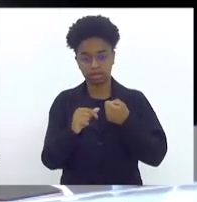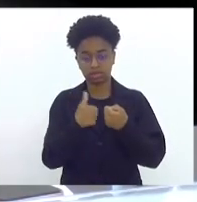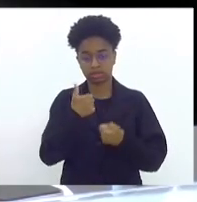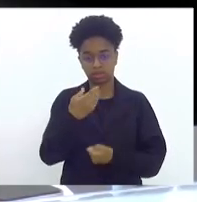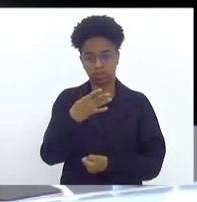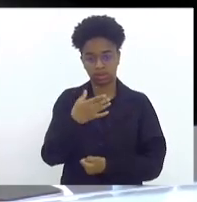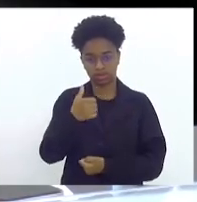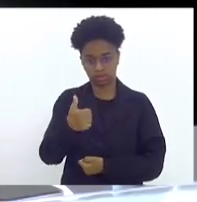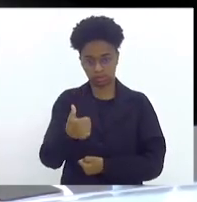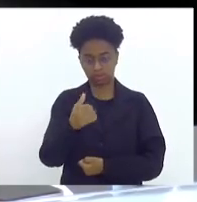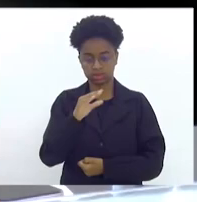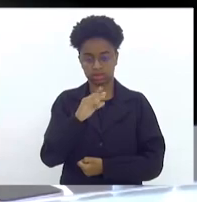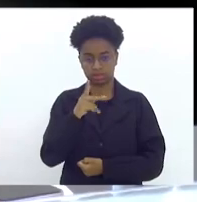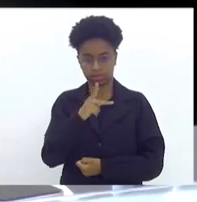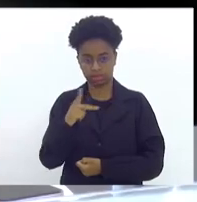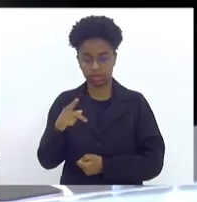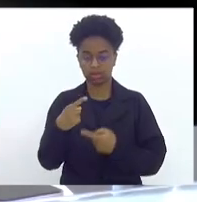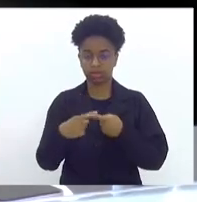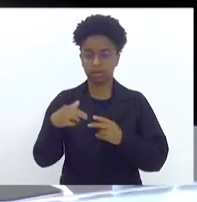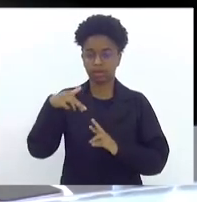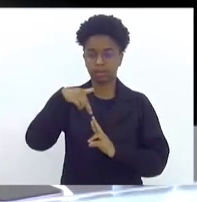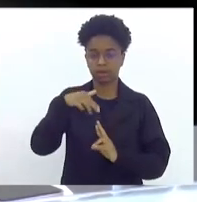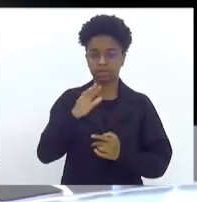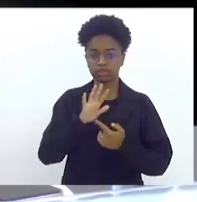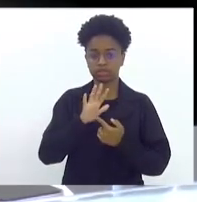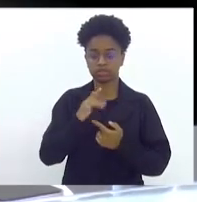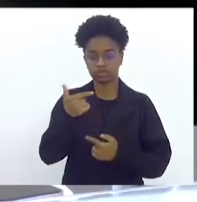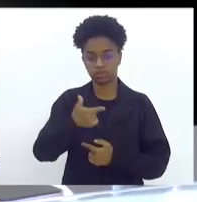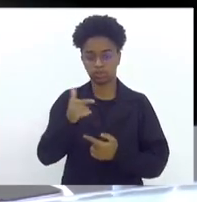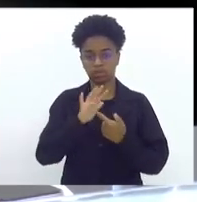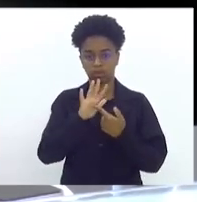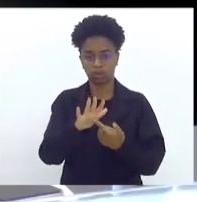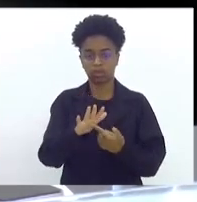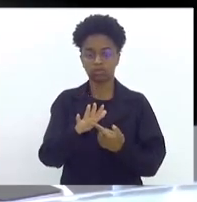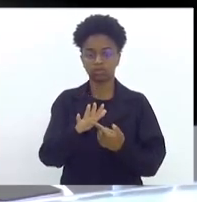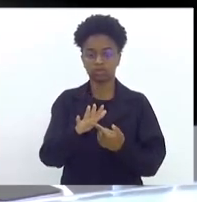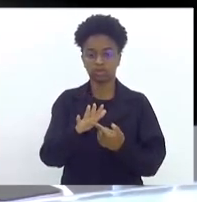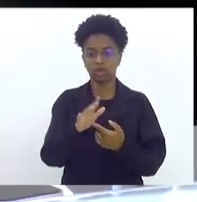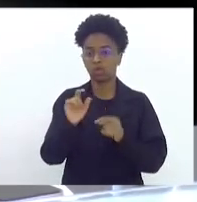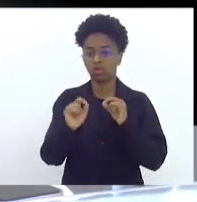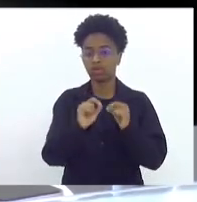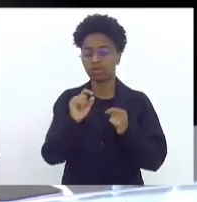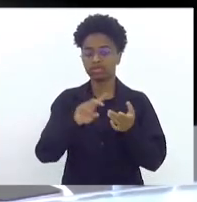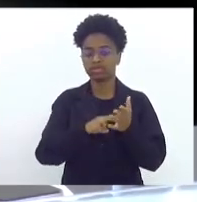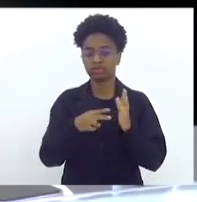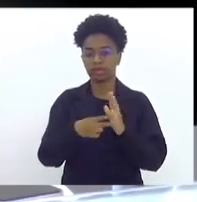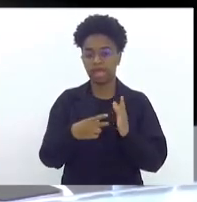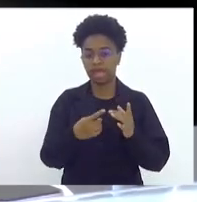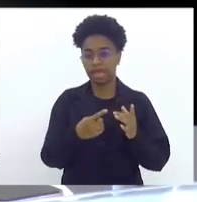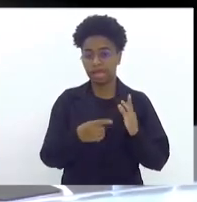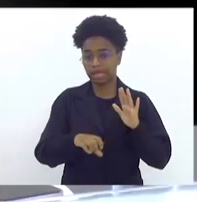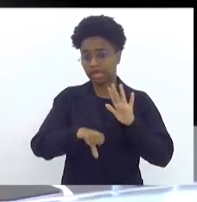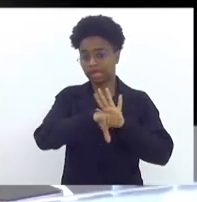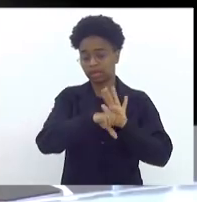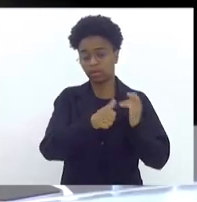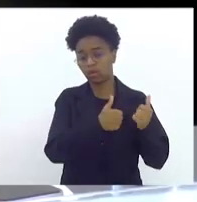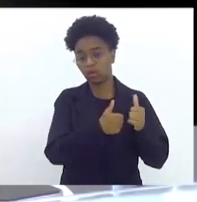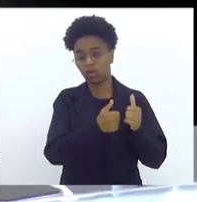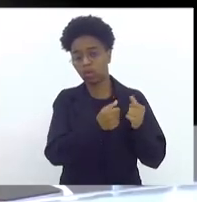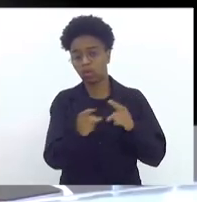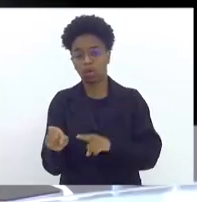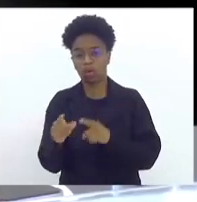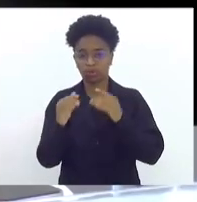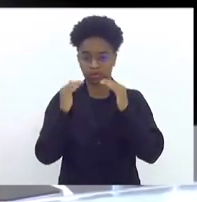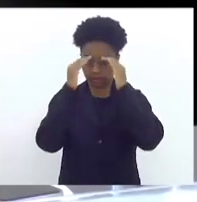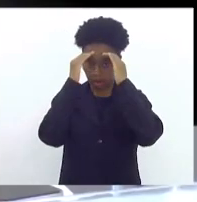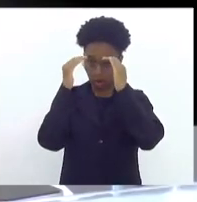CPP é no parágrafo segundo essa inclusão do que seria crimes contra a honra e aí tá o nosso principal desafio